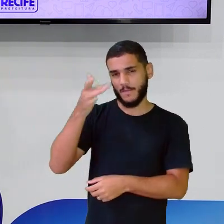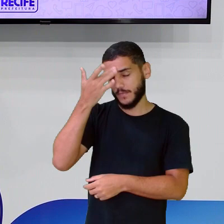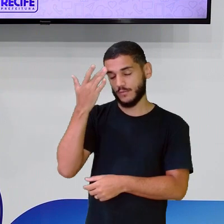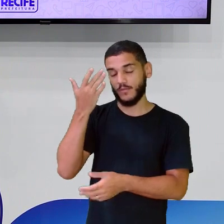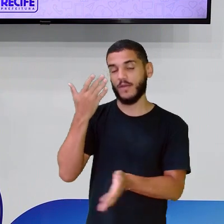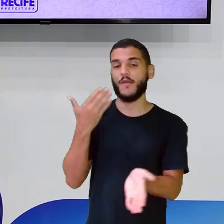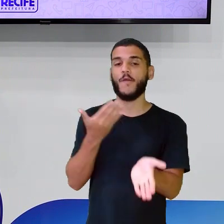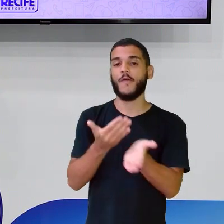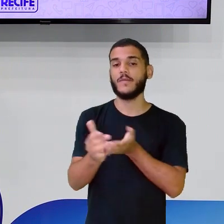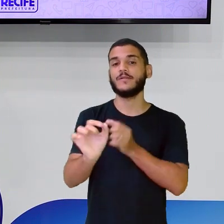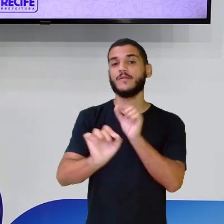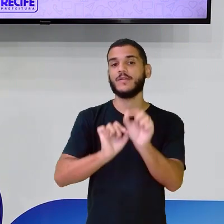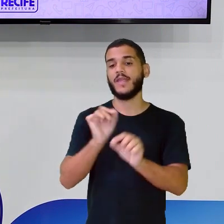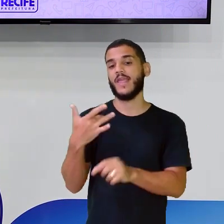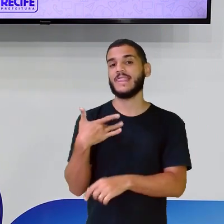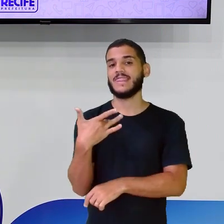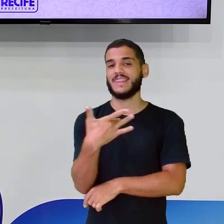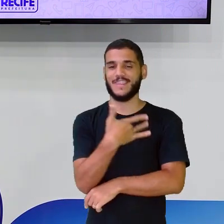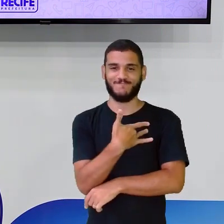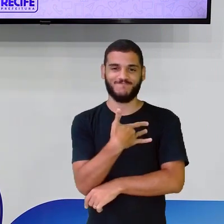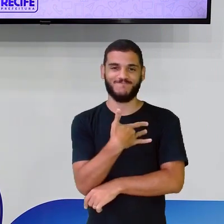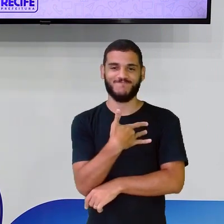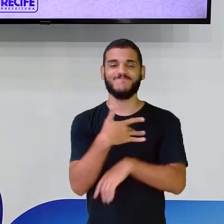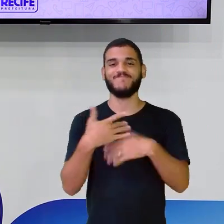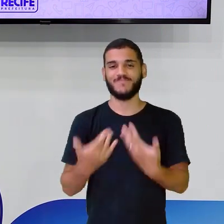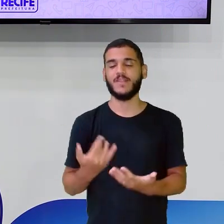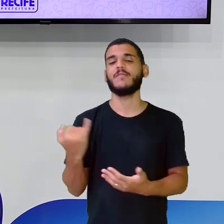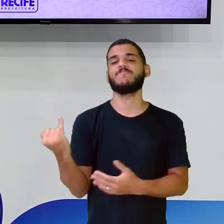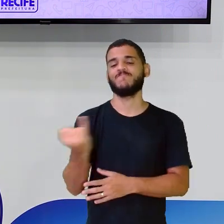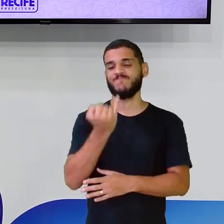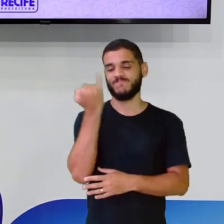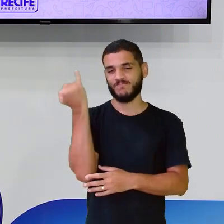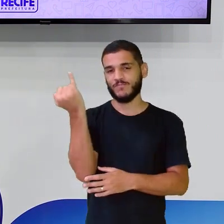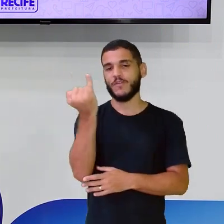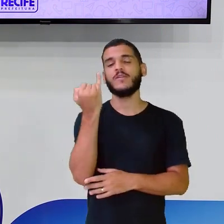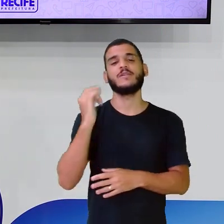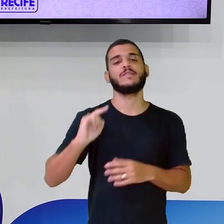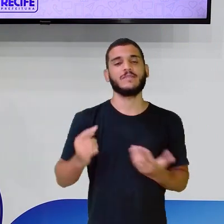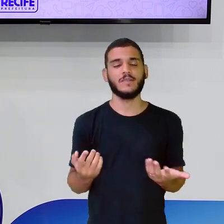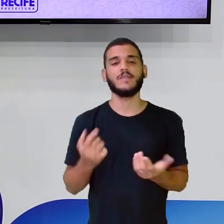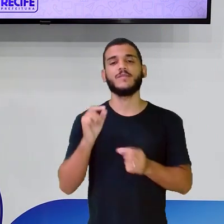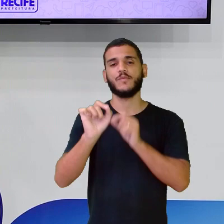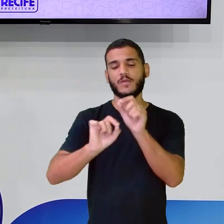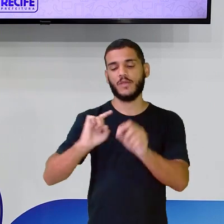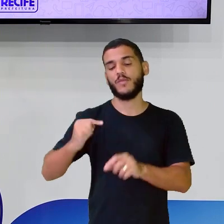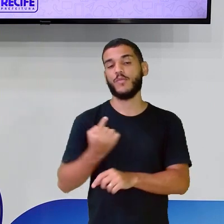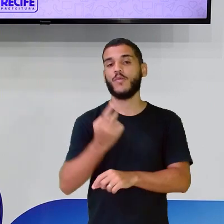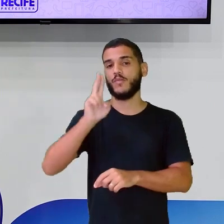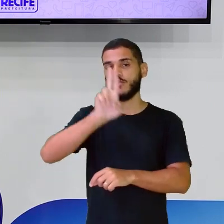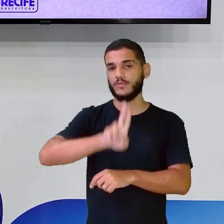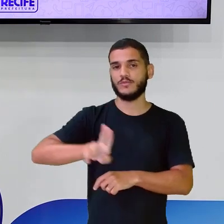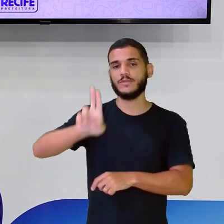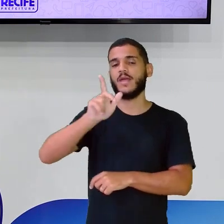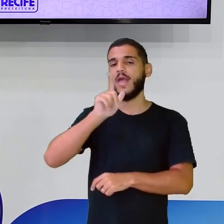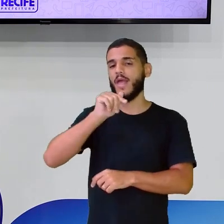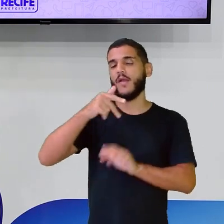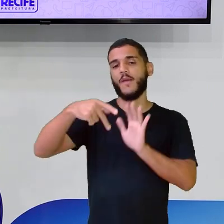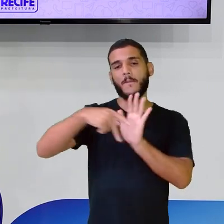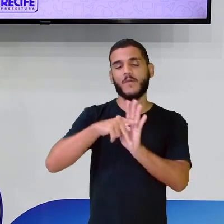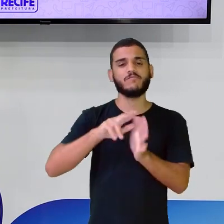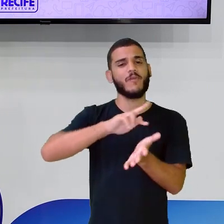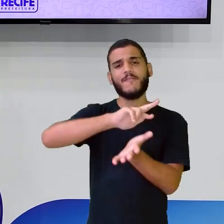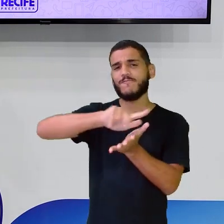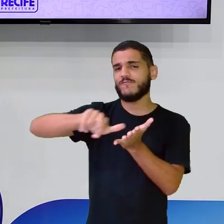começando pela nossa saúde. É fundamental que a gente utilize a água para